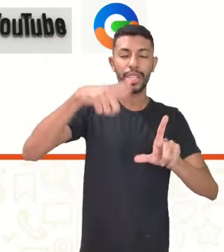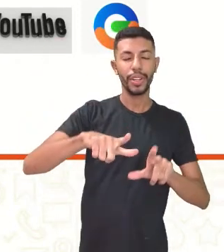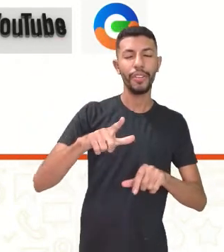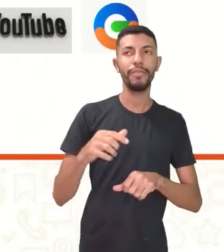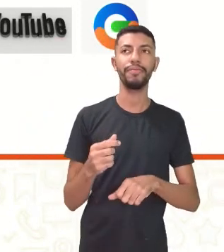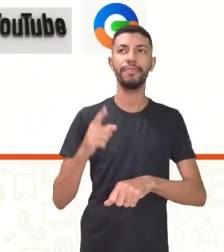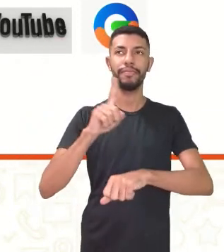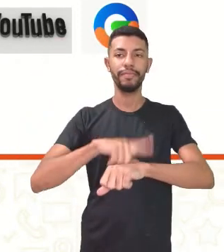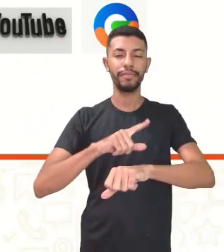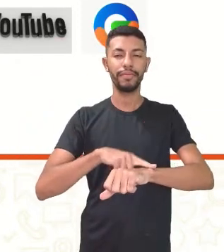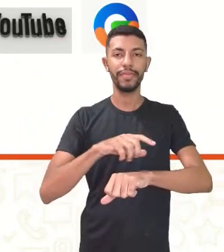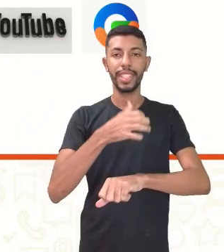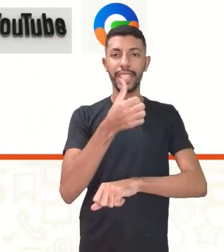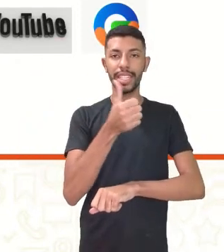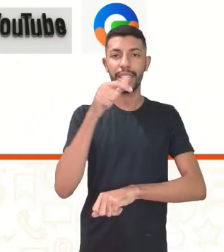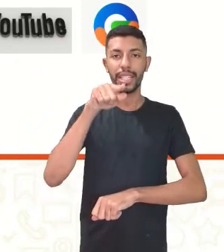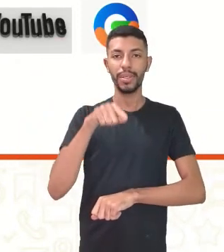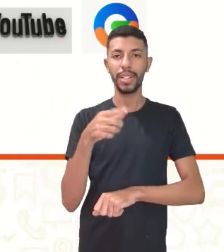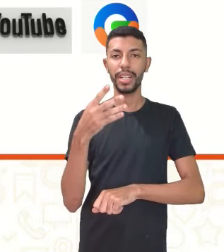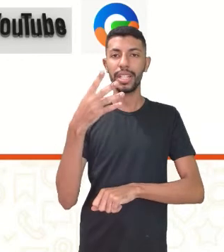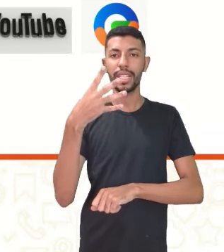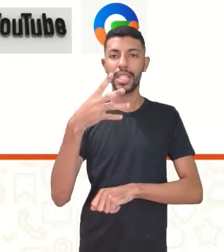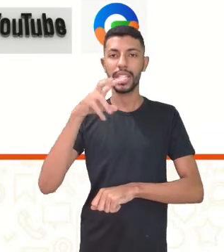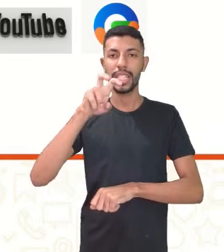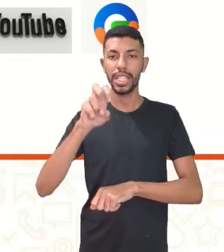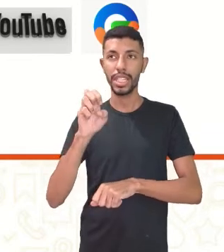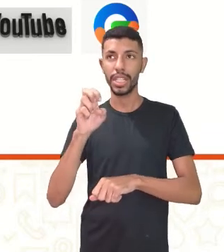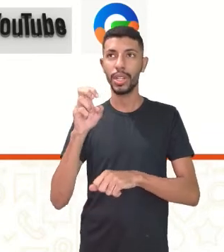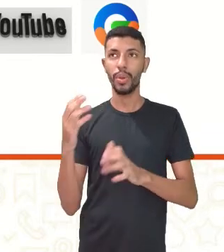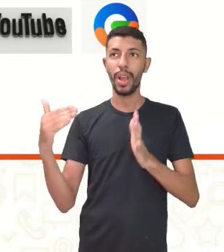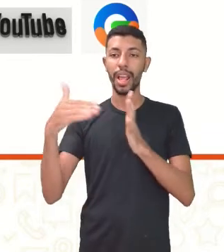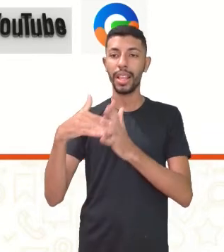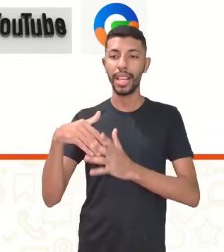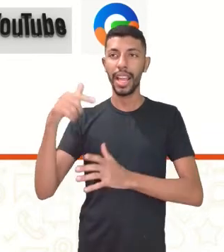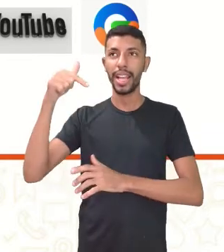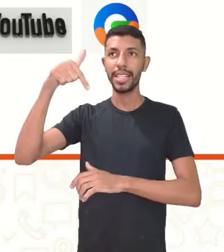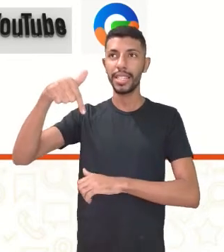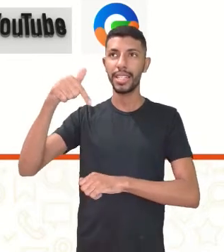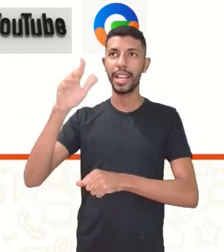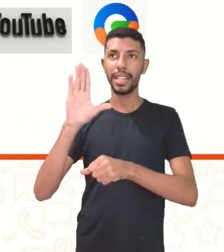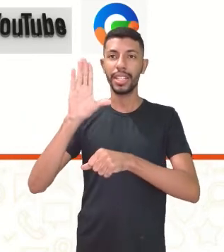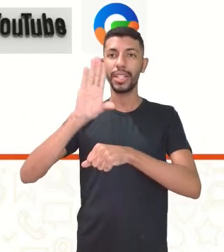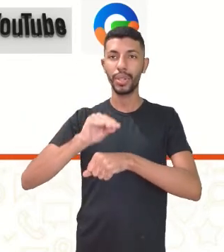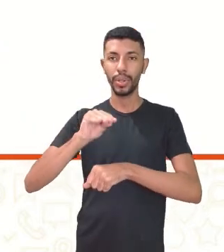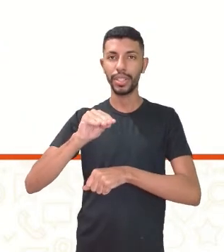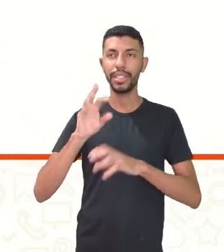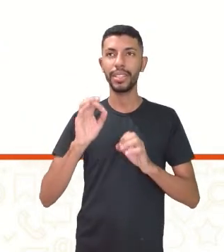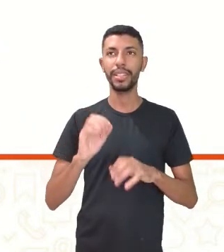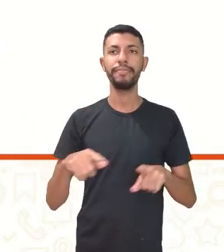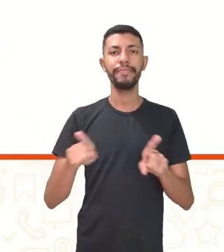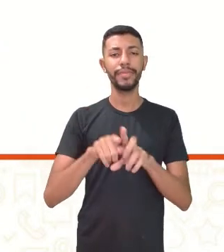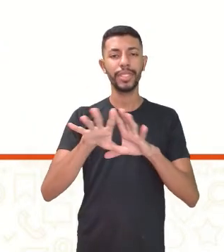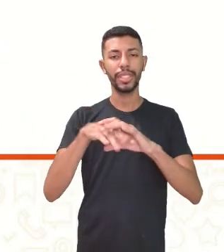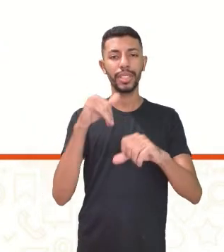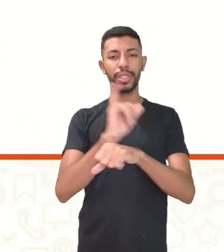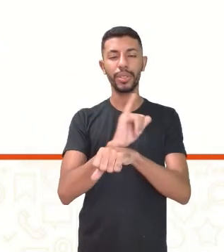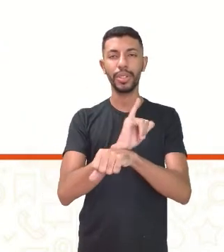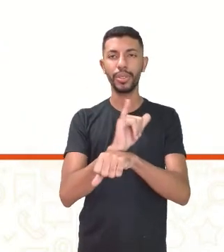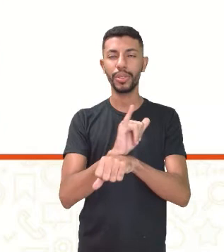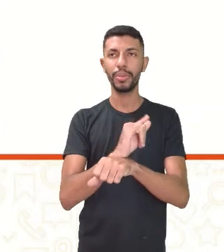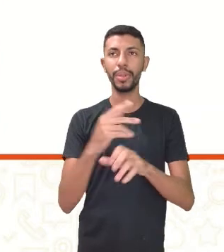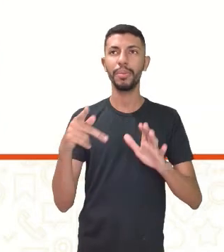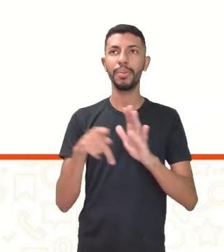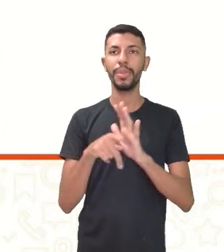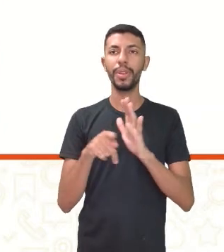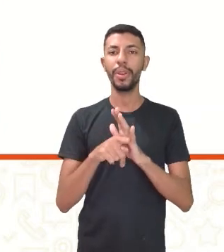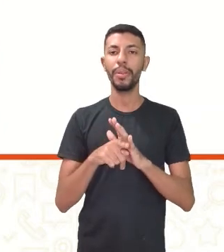18h45 às 19h no canal 10.2 e também no YouTube, no canal do Educa Recife. Vamos lá,